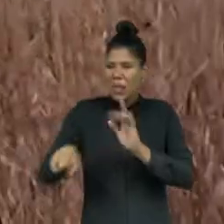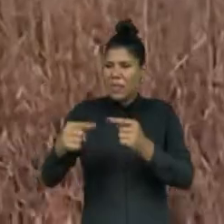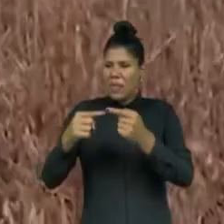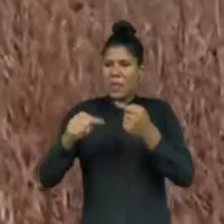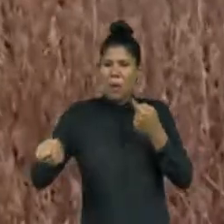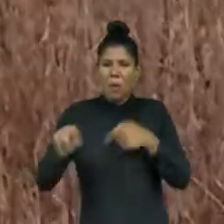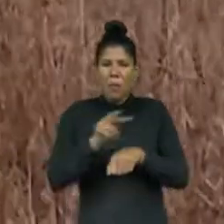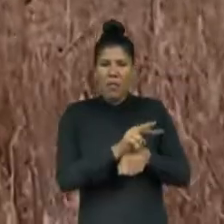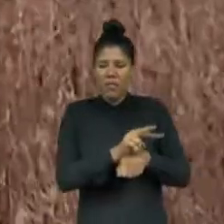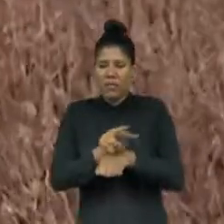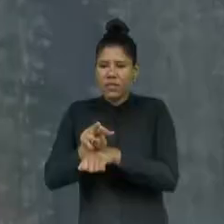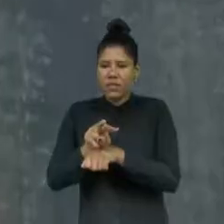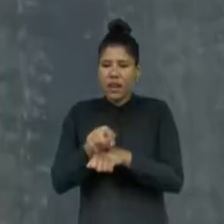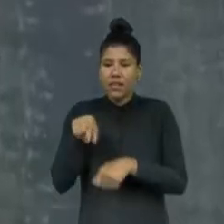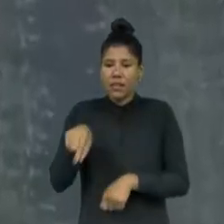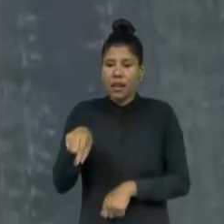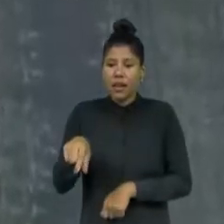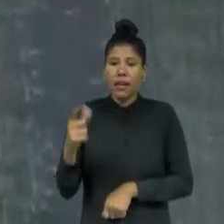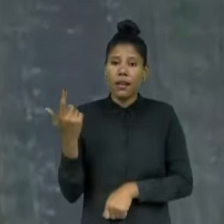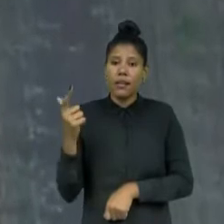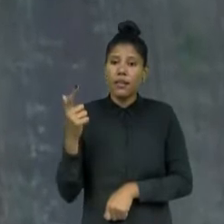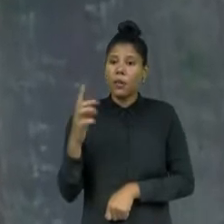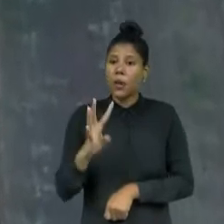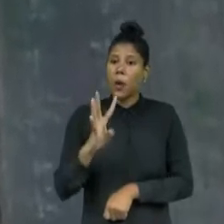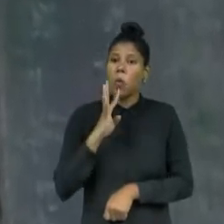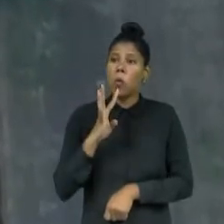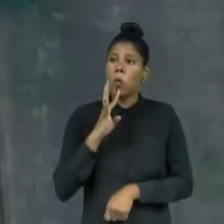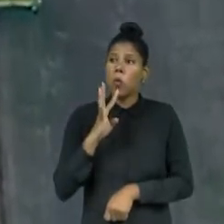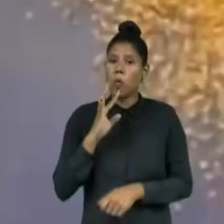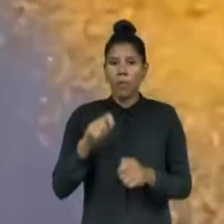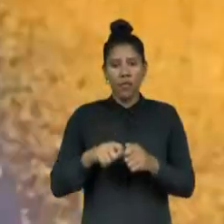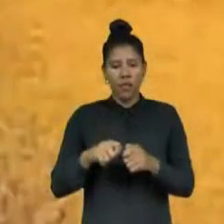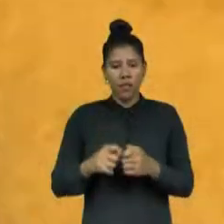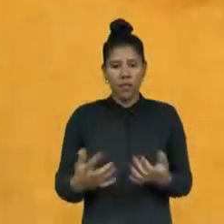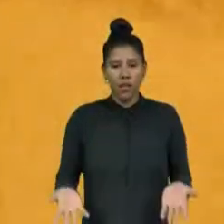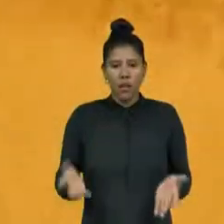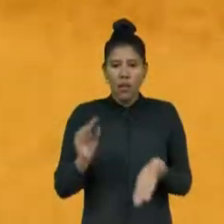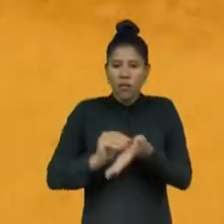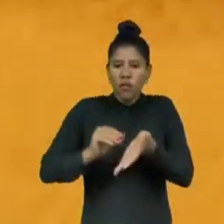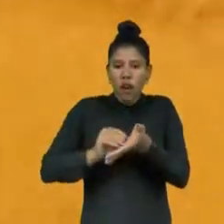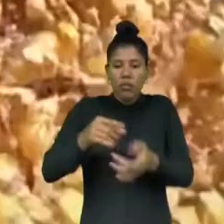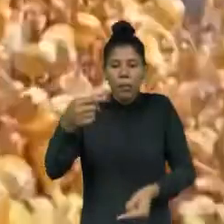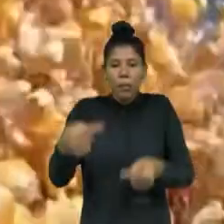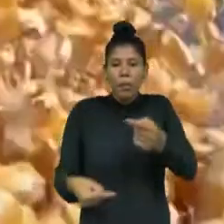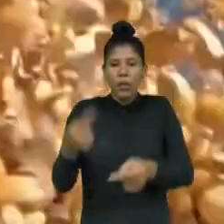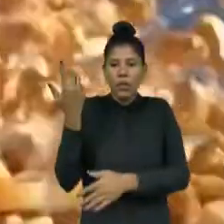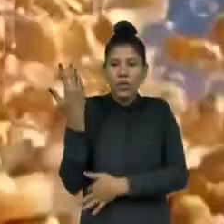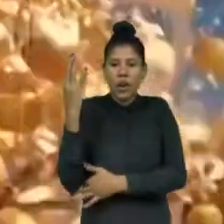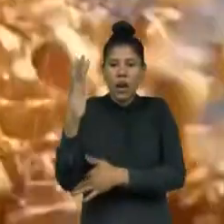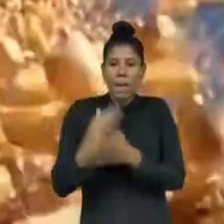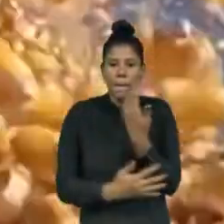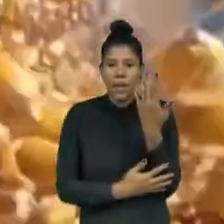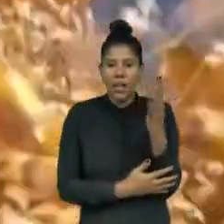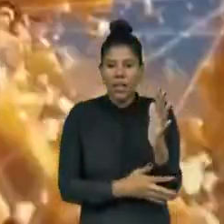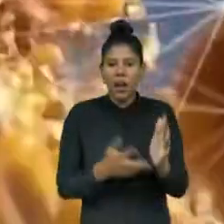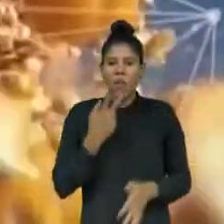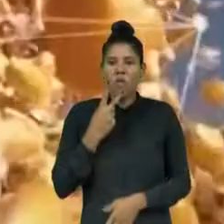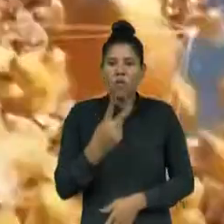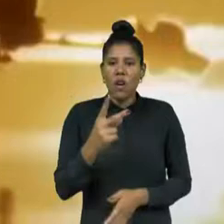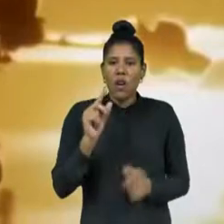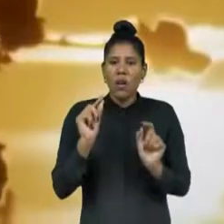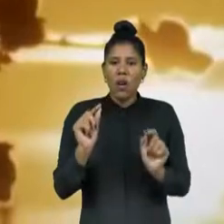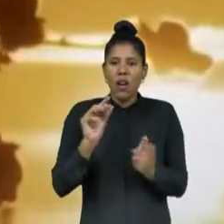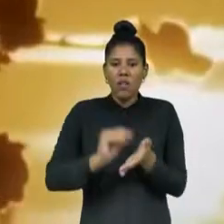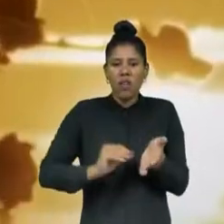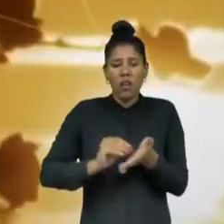tenha conhecimento para isso. Ele reforça a ausência de política ambiental do atual governo e lamenta a falta de